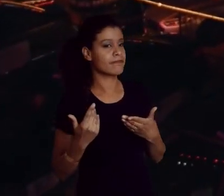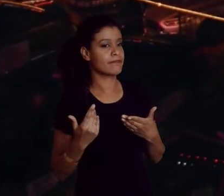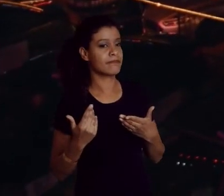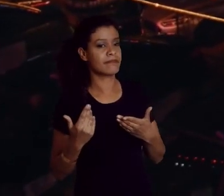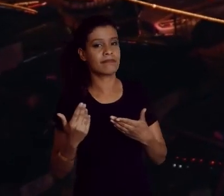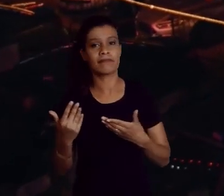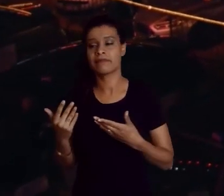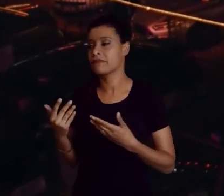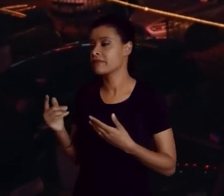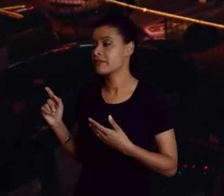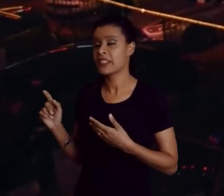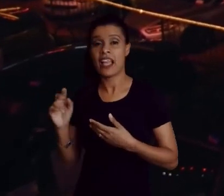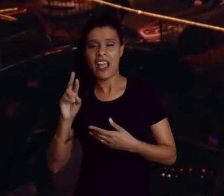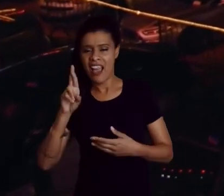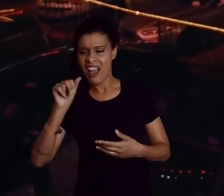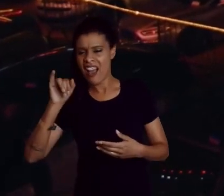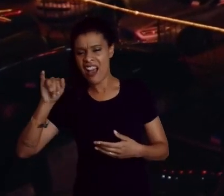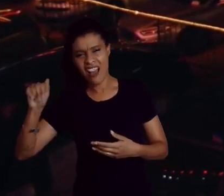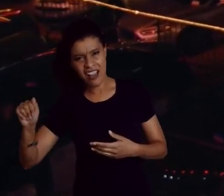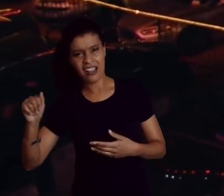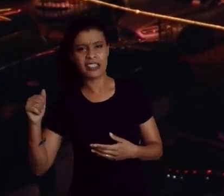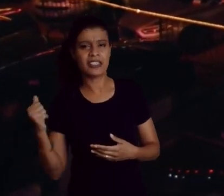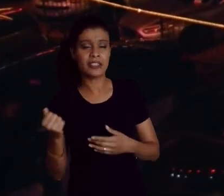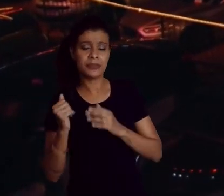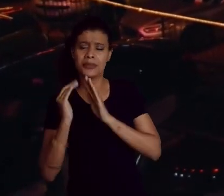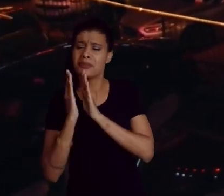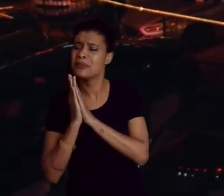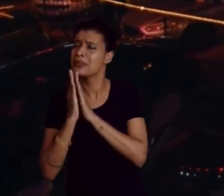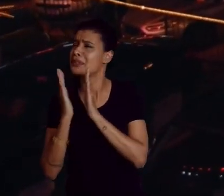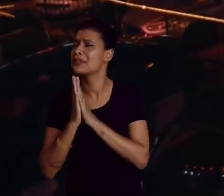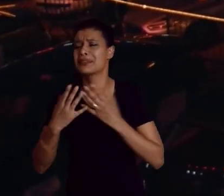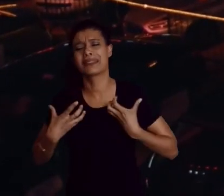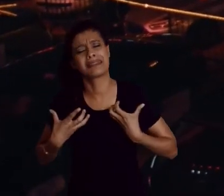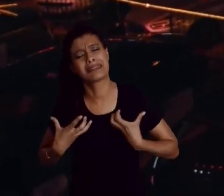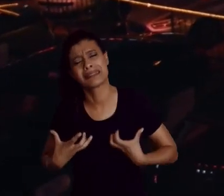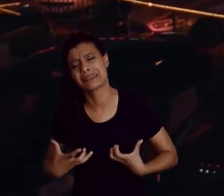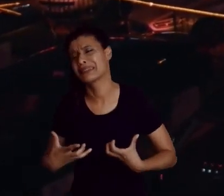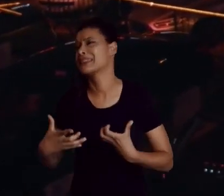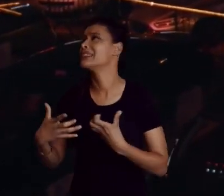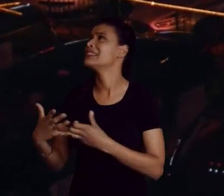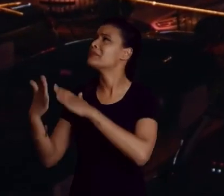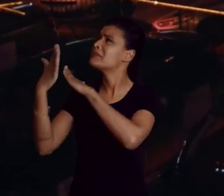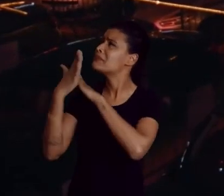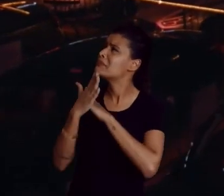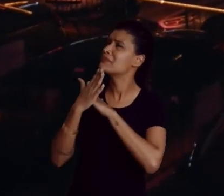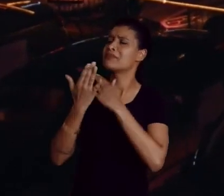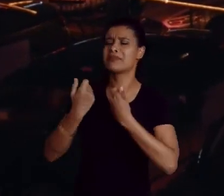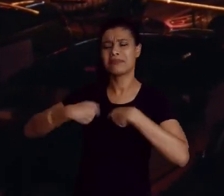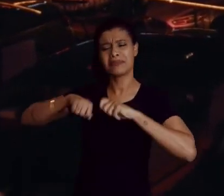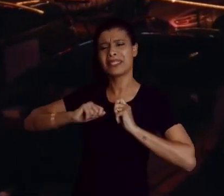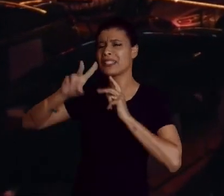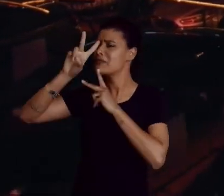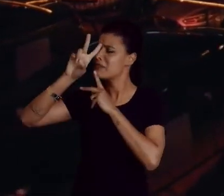E eu também estava orando, falando: Jesus, eu tô tão cansada. Meu Deus, me ajuda, me renova as minhas forças, me fortalece. Eu